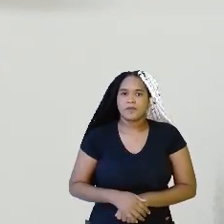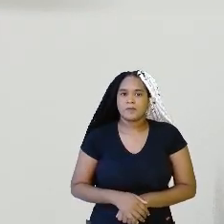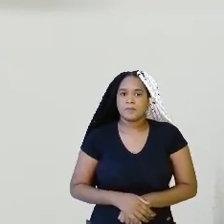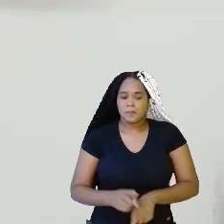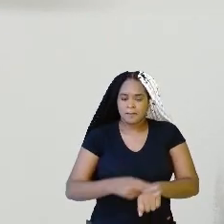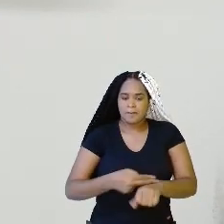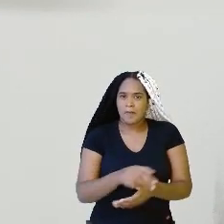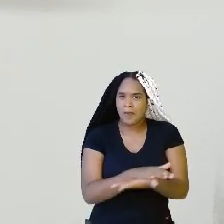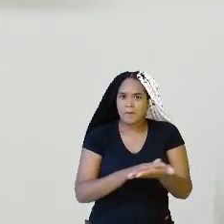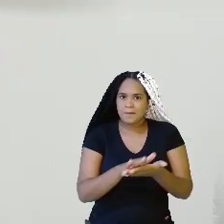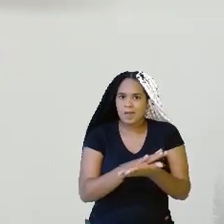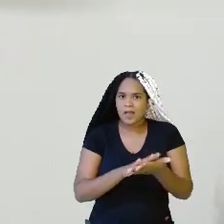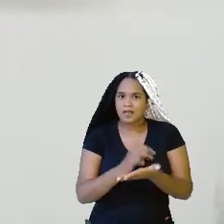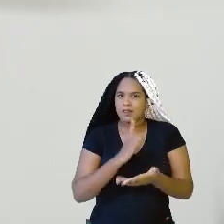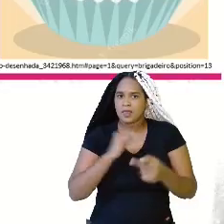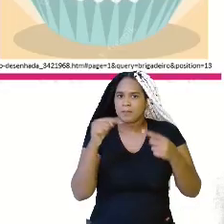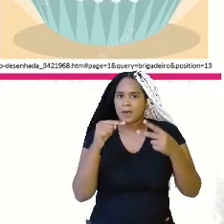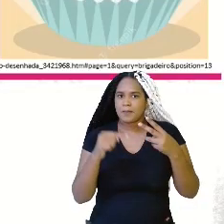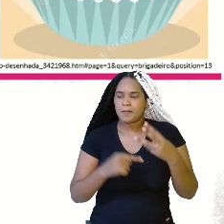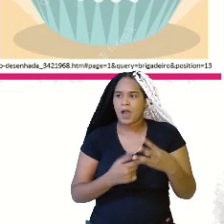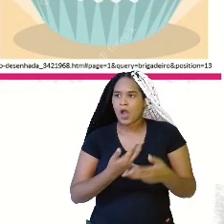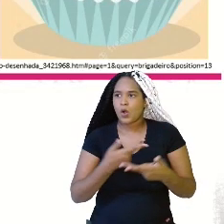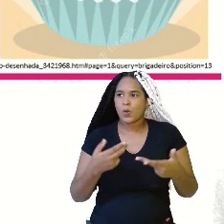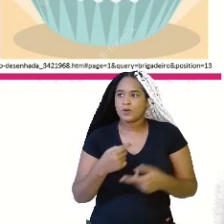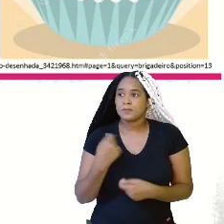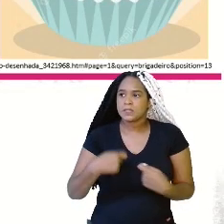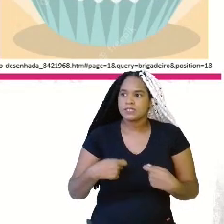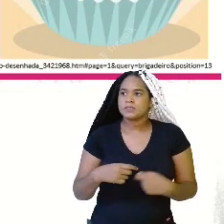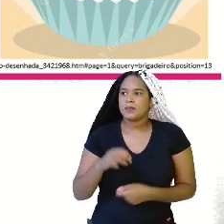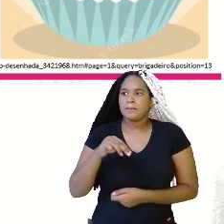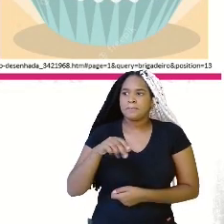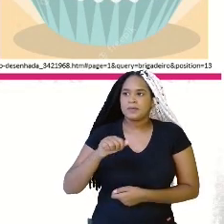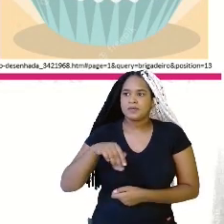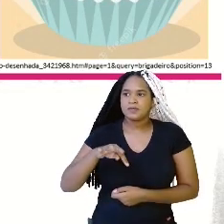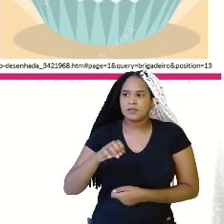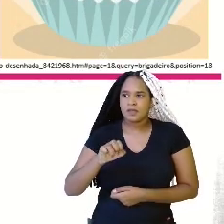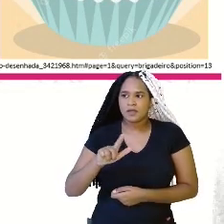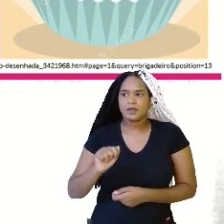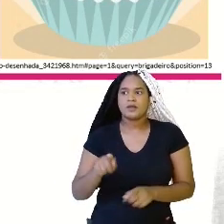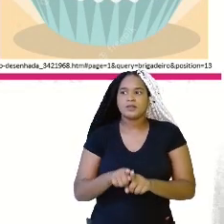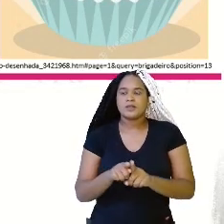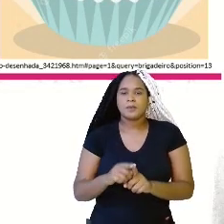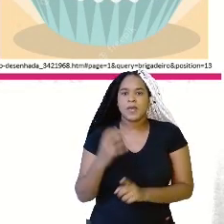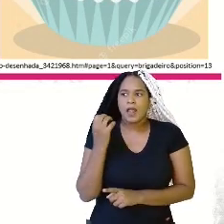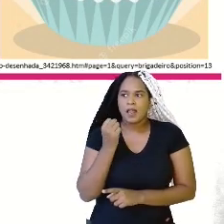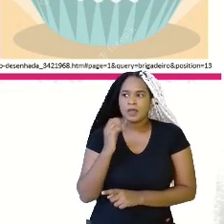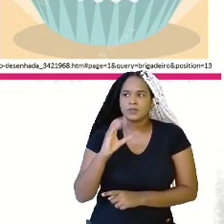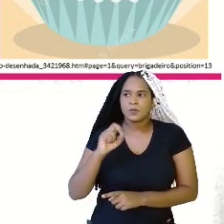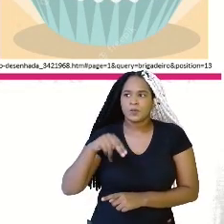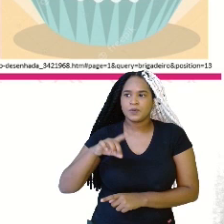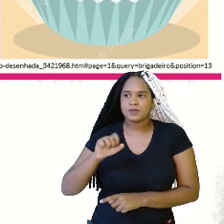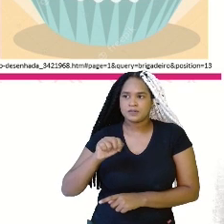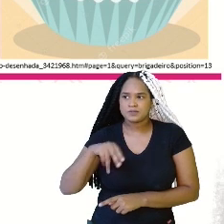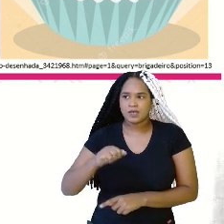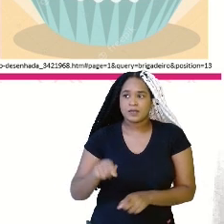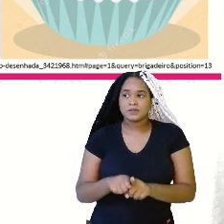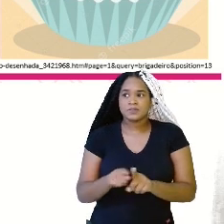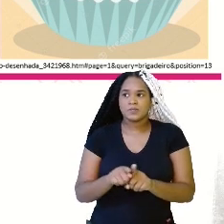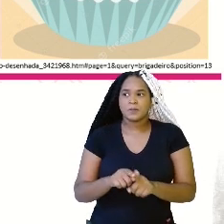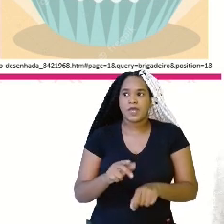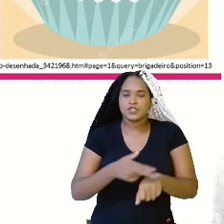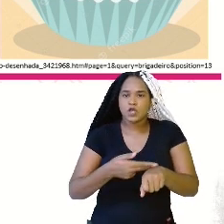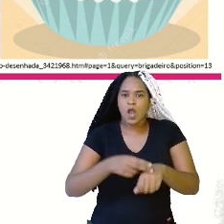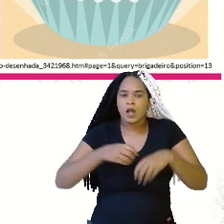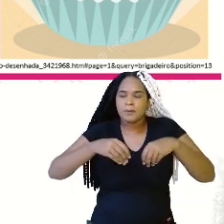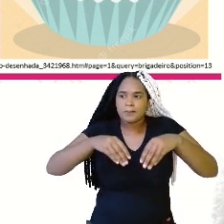os ingredientes. 1 colher de sopa de manteiga, 1 lata de leite condensado, 3 colheres de sopa de chocolate